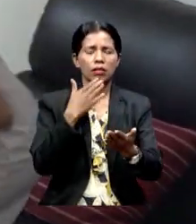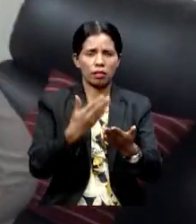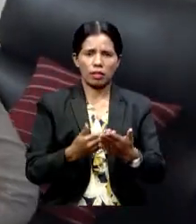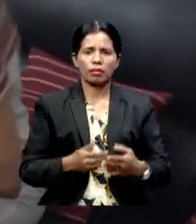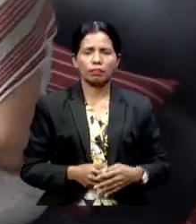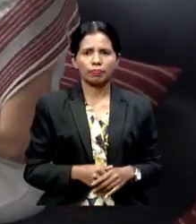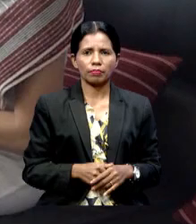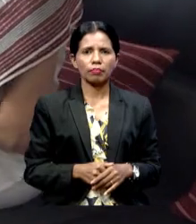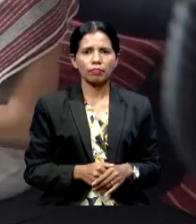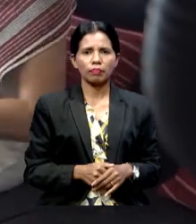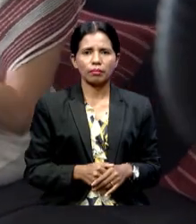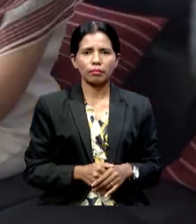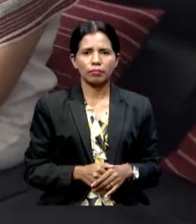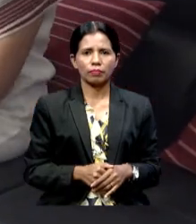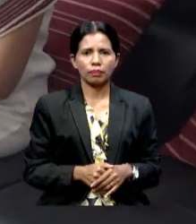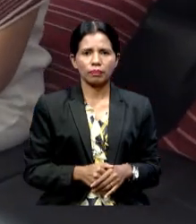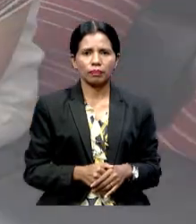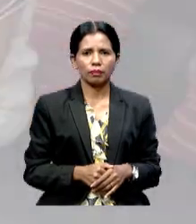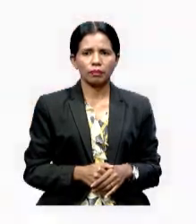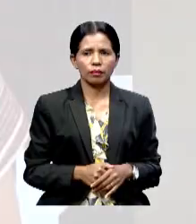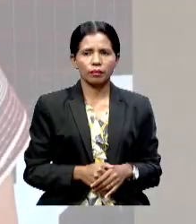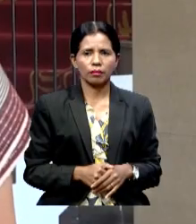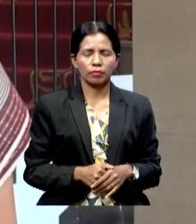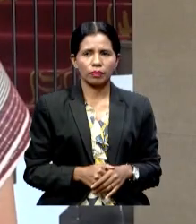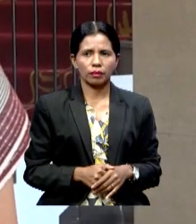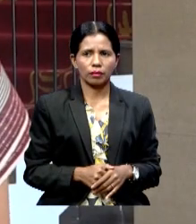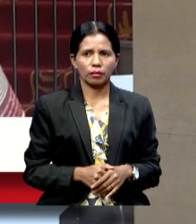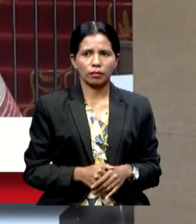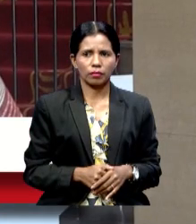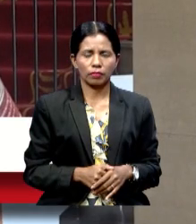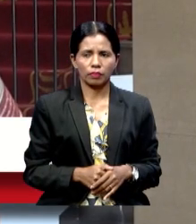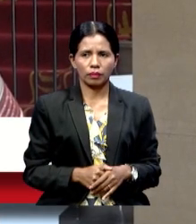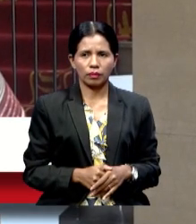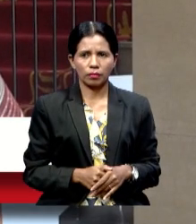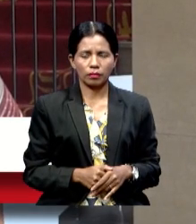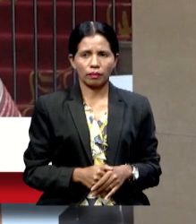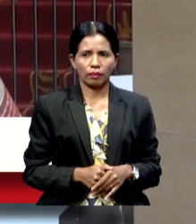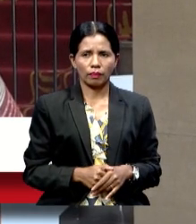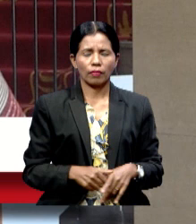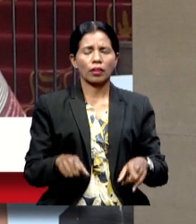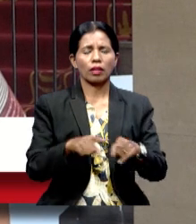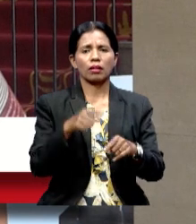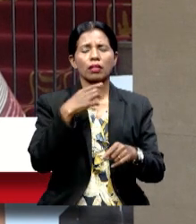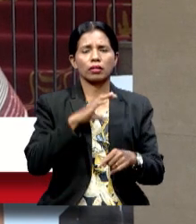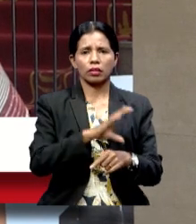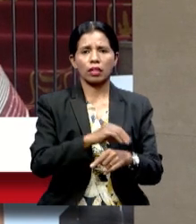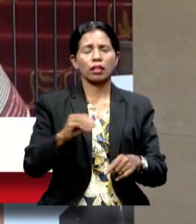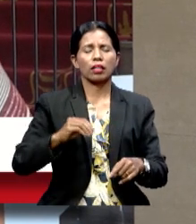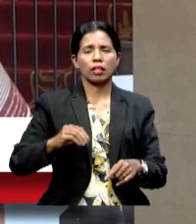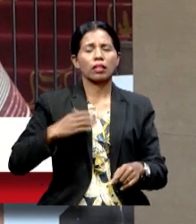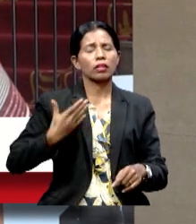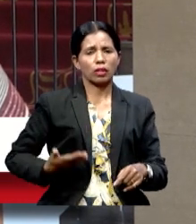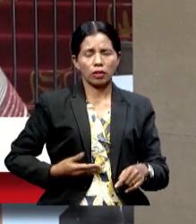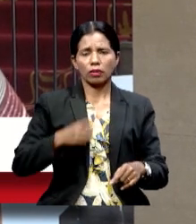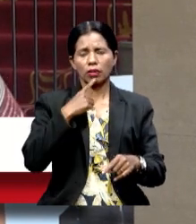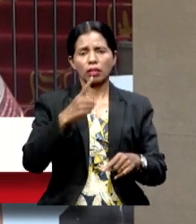the previous question that I did in English, so maybe you can translate, but briefly as I can also explain in English. Iya, ane katak, iha